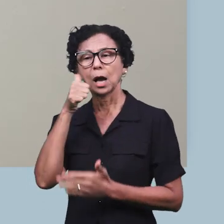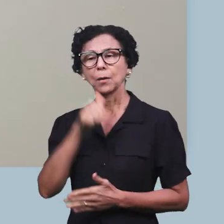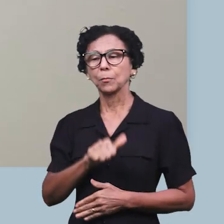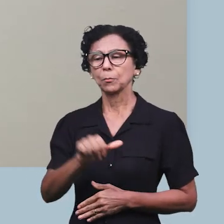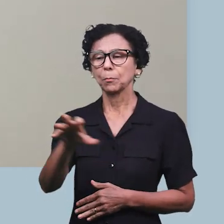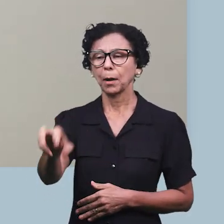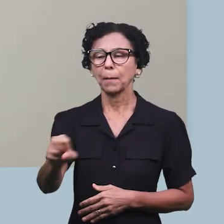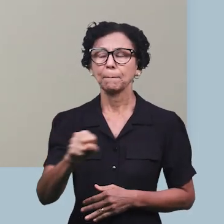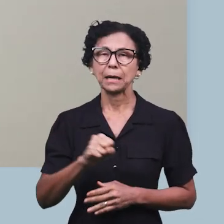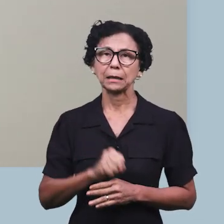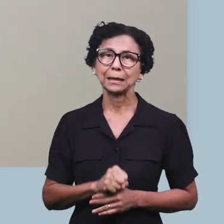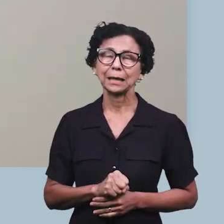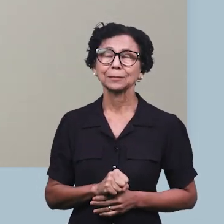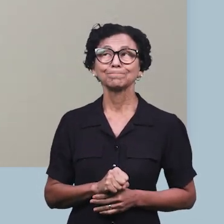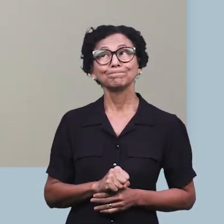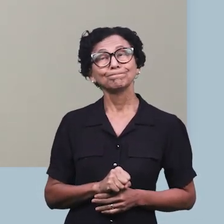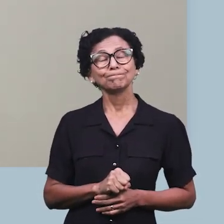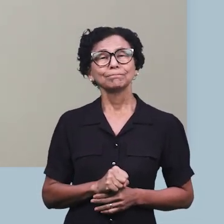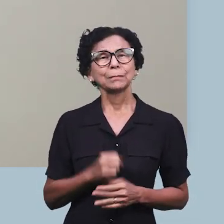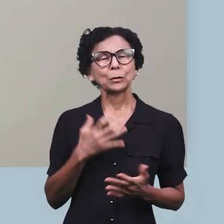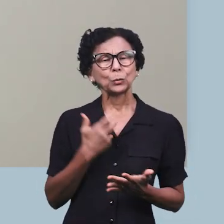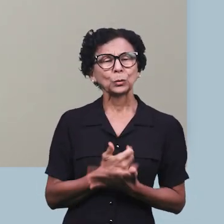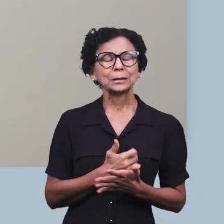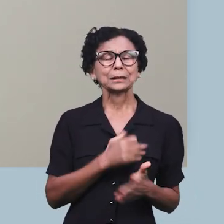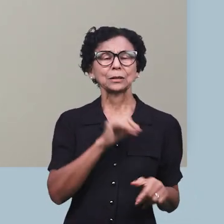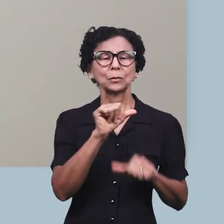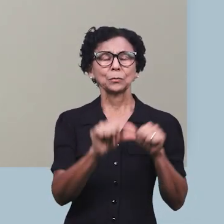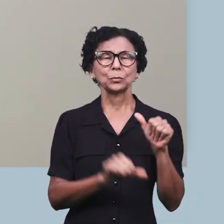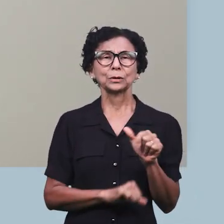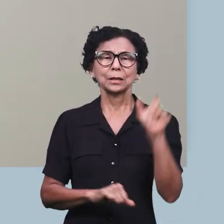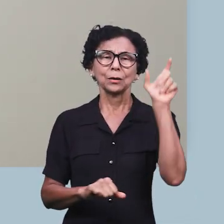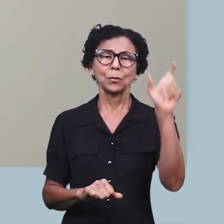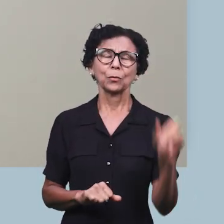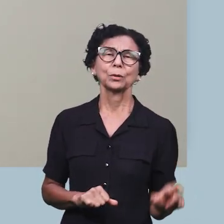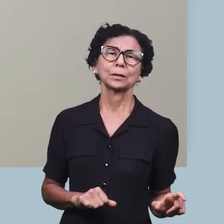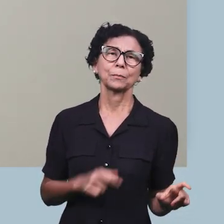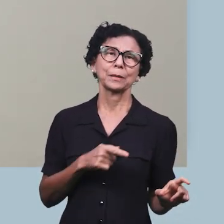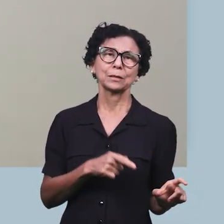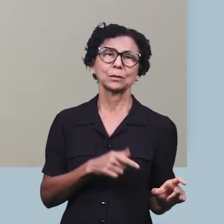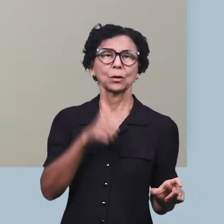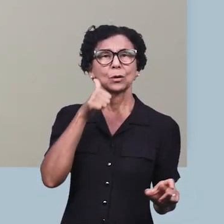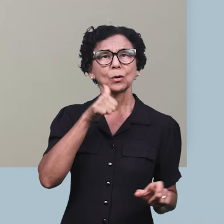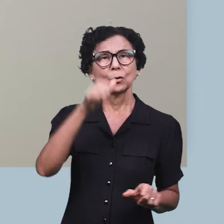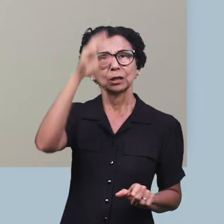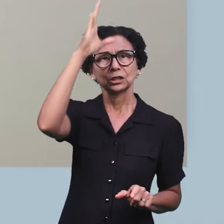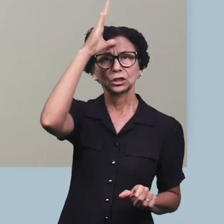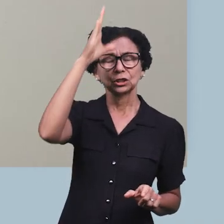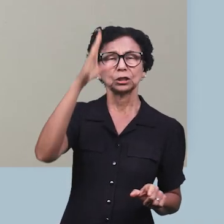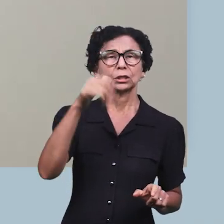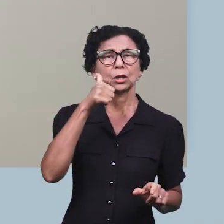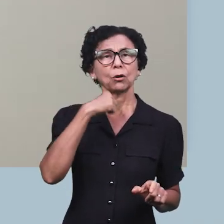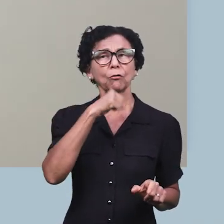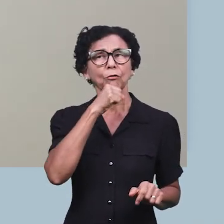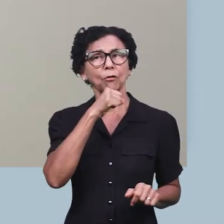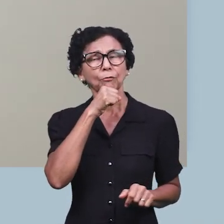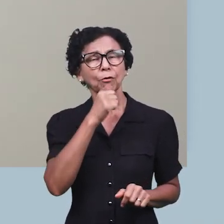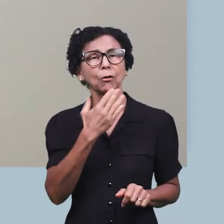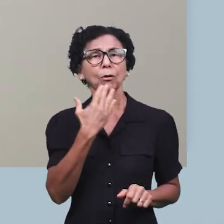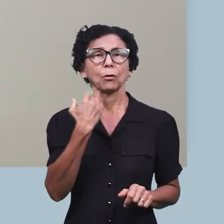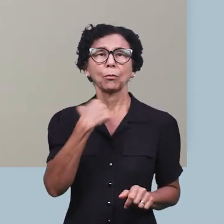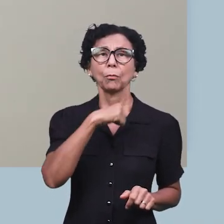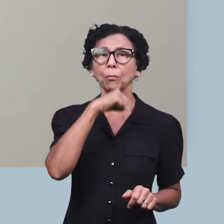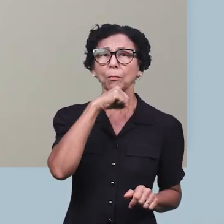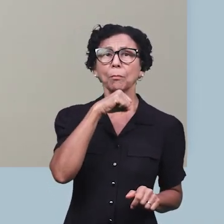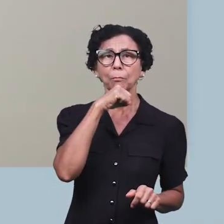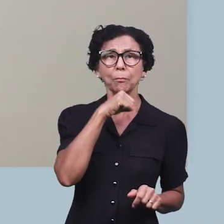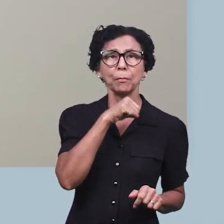mas naquele dia houve uma mudança na rotina da família e não é mais a mãe, é uma tia, é uma avó, é um